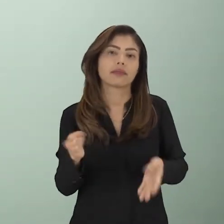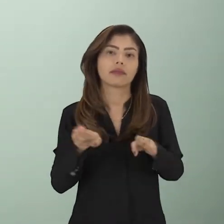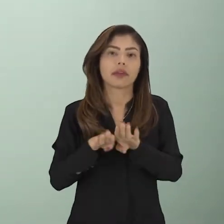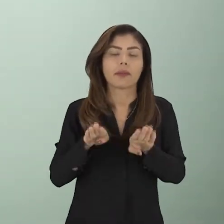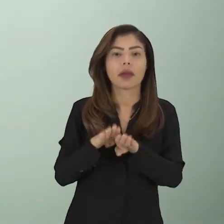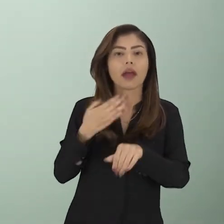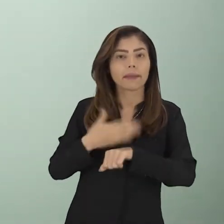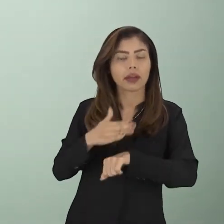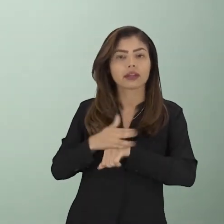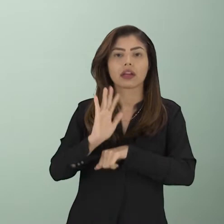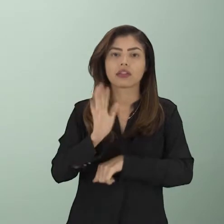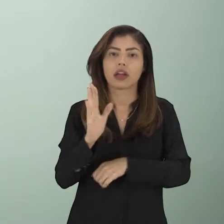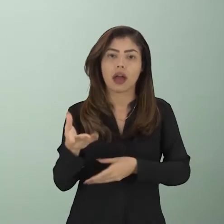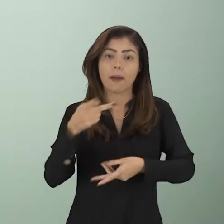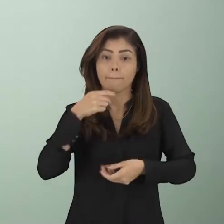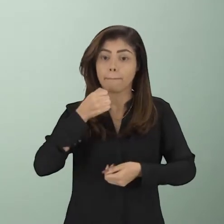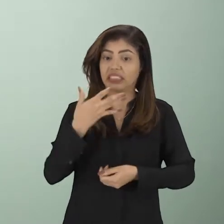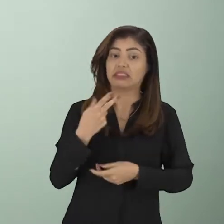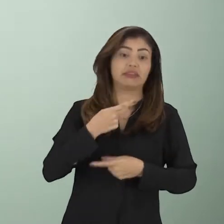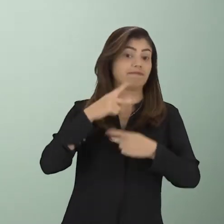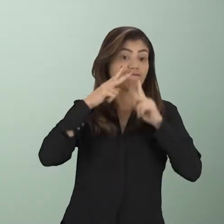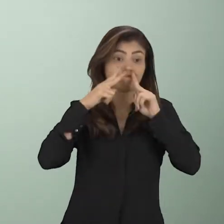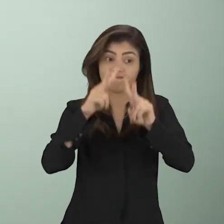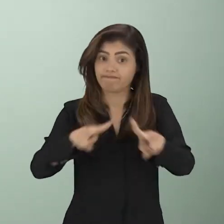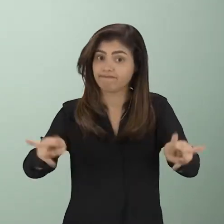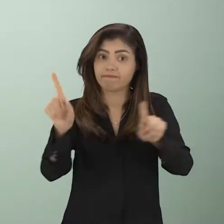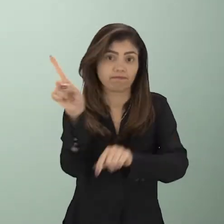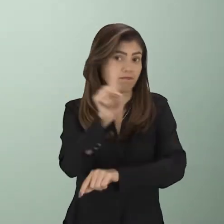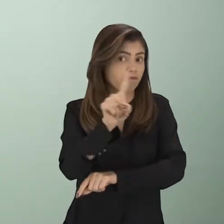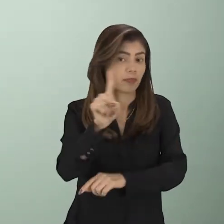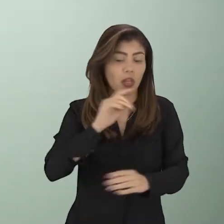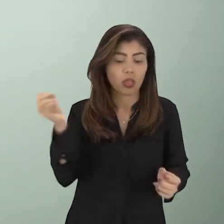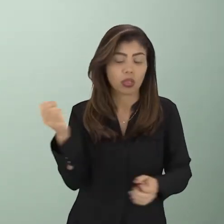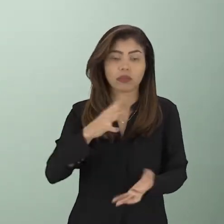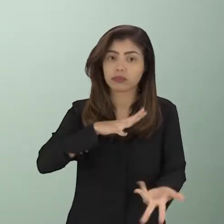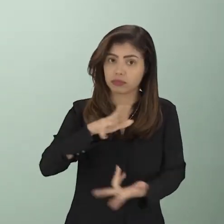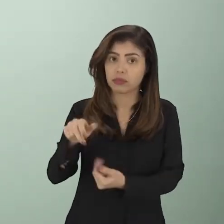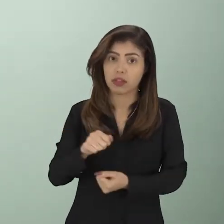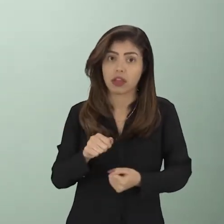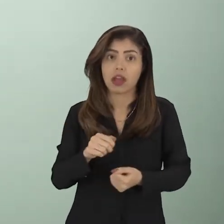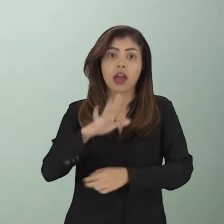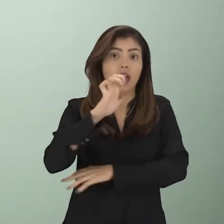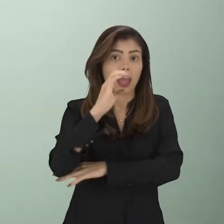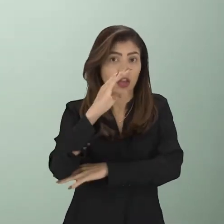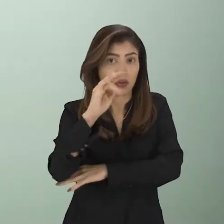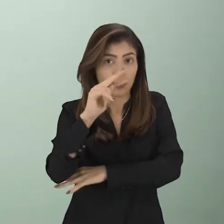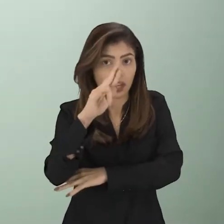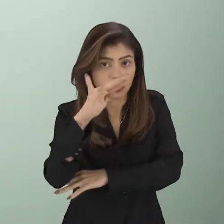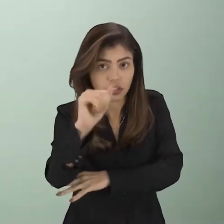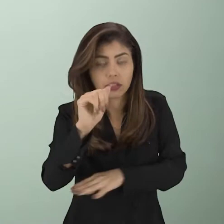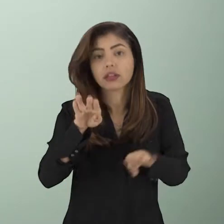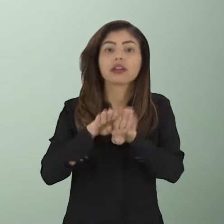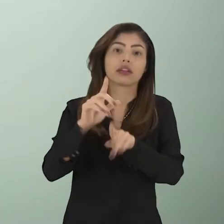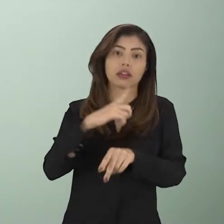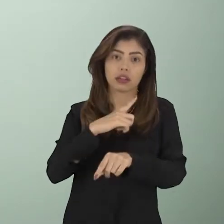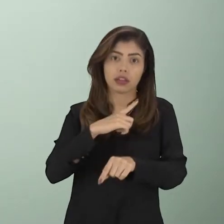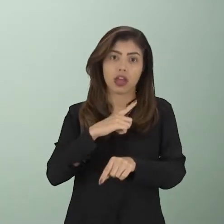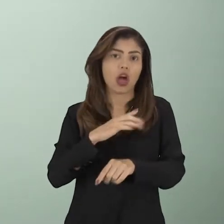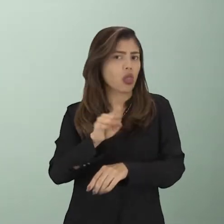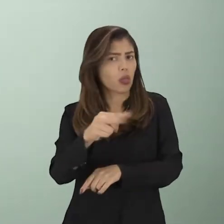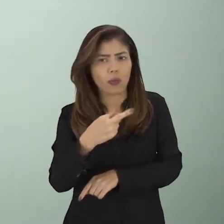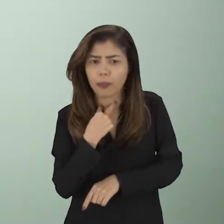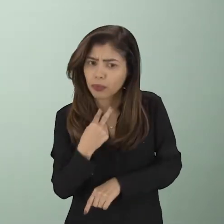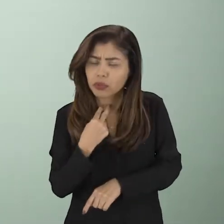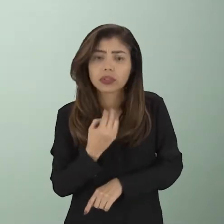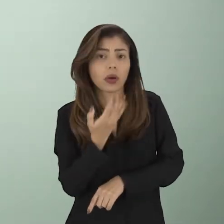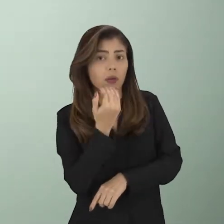de prática já não é mais bem visto de acordo com essa nova visão de mundo, a ecoética. Não pode, maus tratos, não pode comer